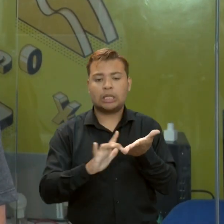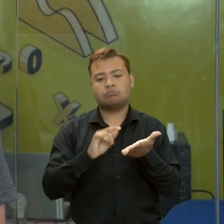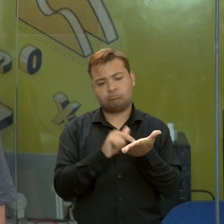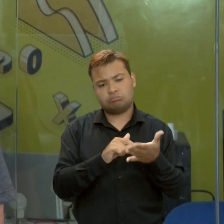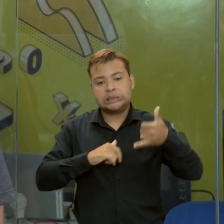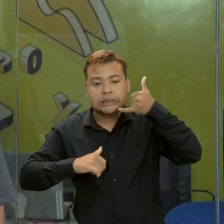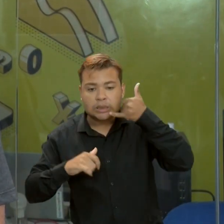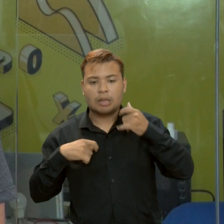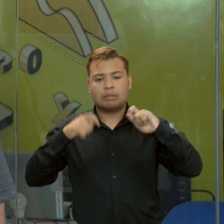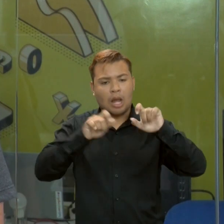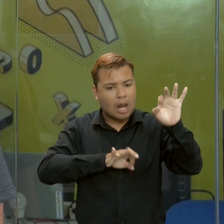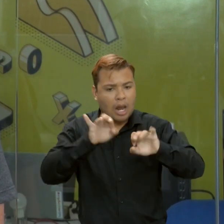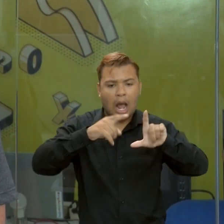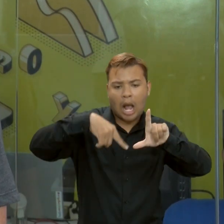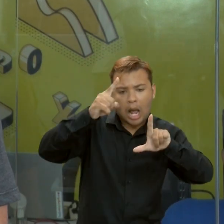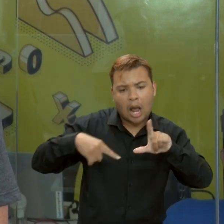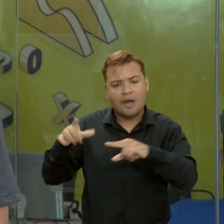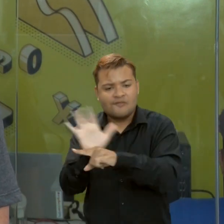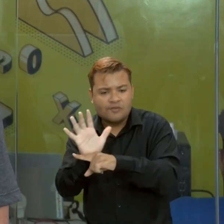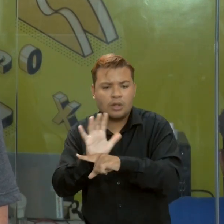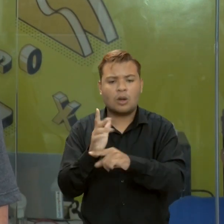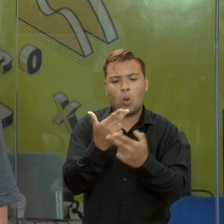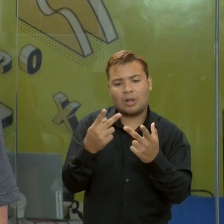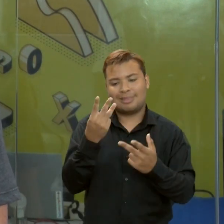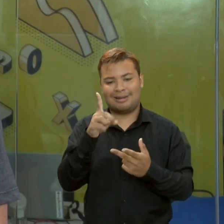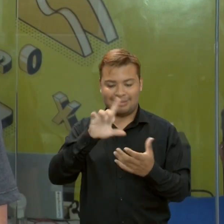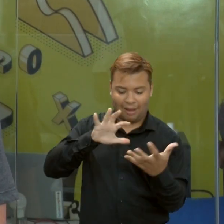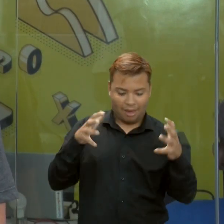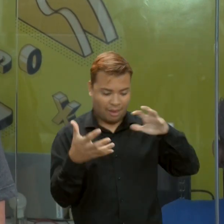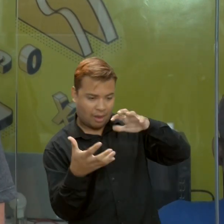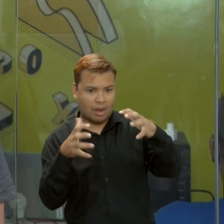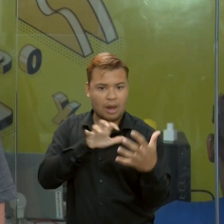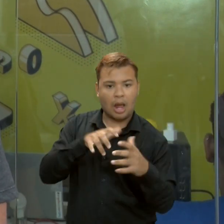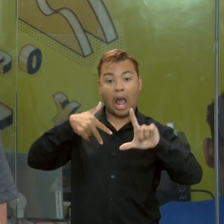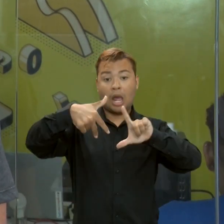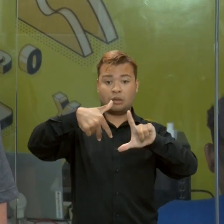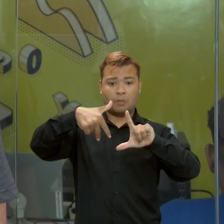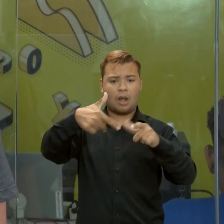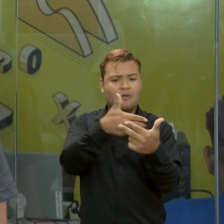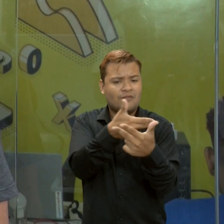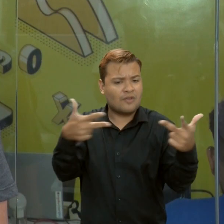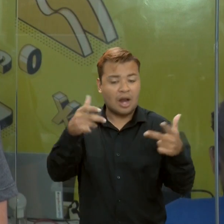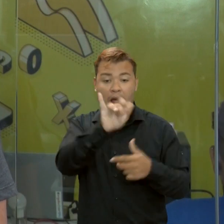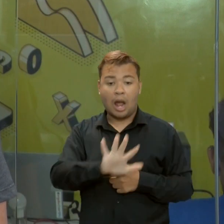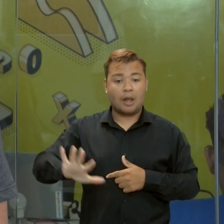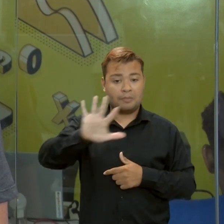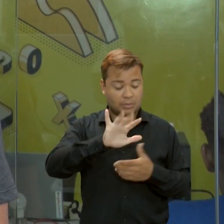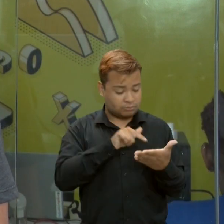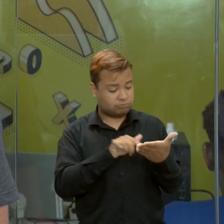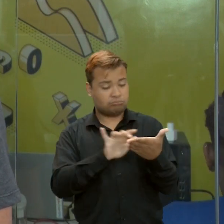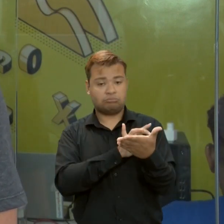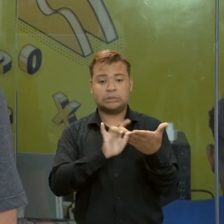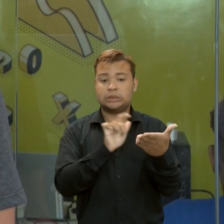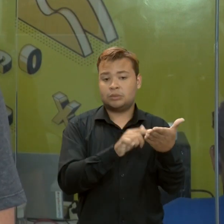ver gráficos, vídeos, objetos 3D, animações, nessas imagens que a gente tem ali no nosso celular. Então,